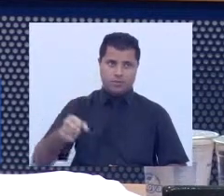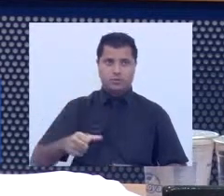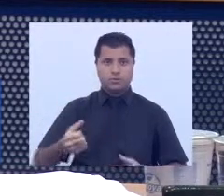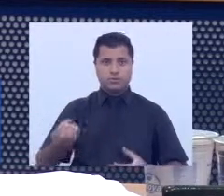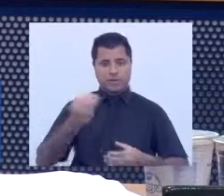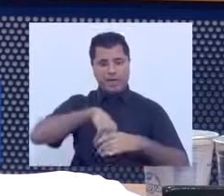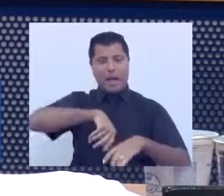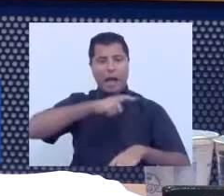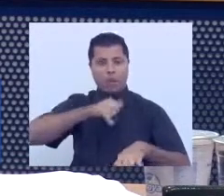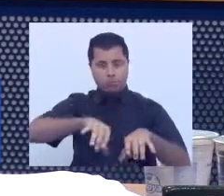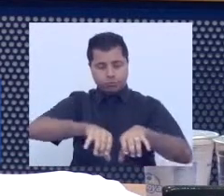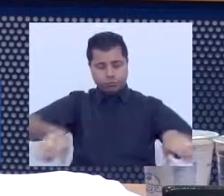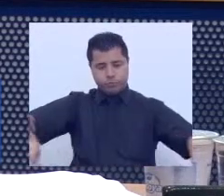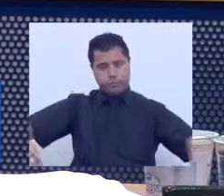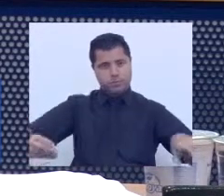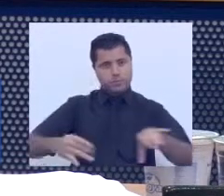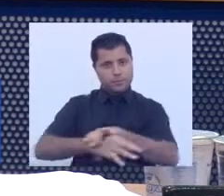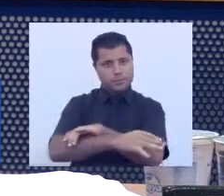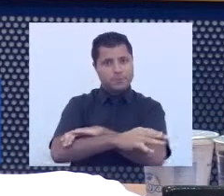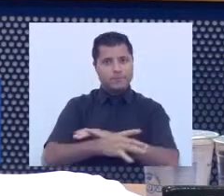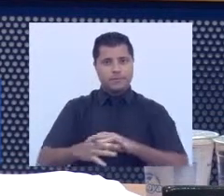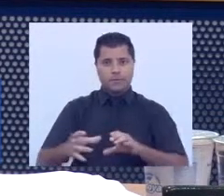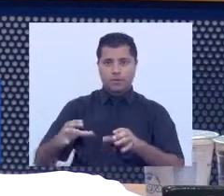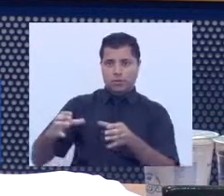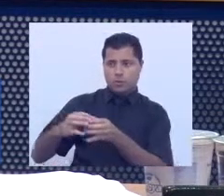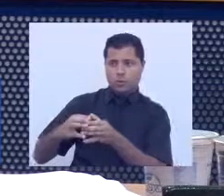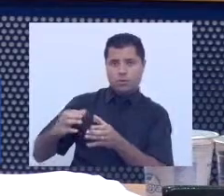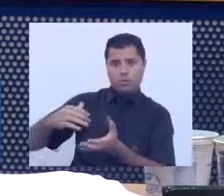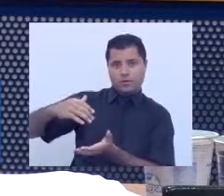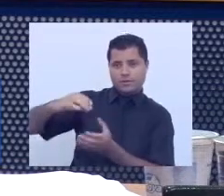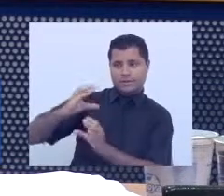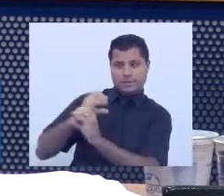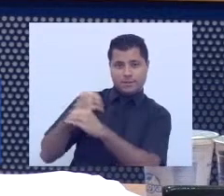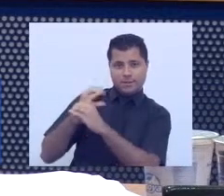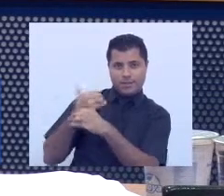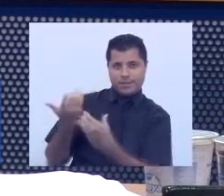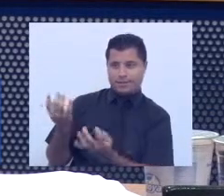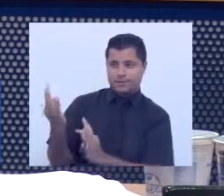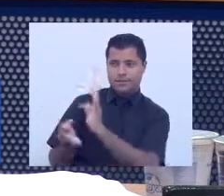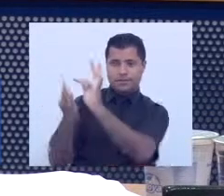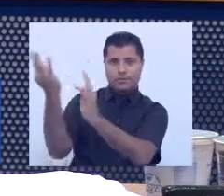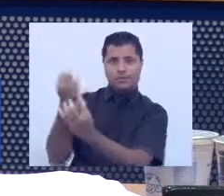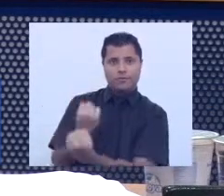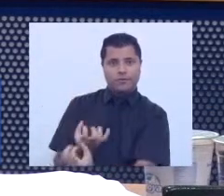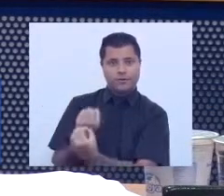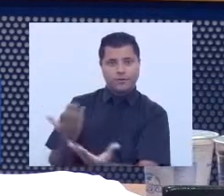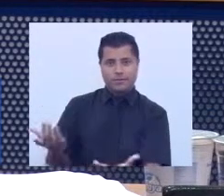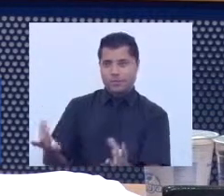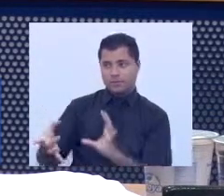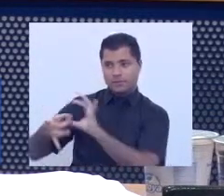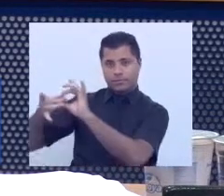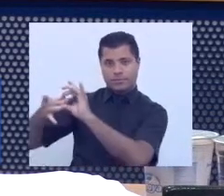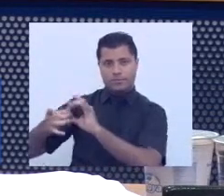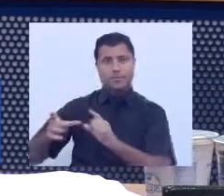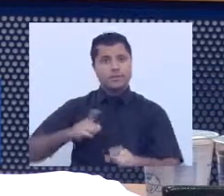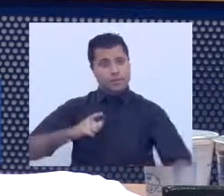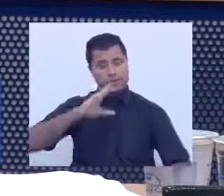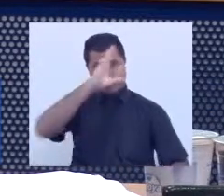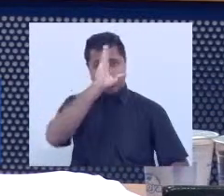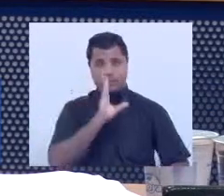uma parceria com o Ministério da Ciência, Tecnologia e Inovação. Foram totalmente gratuitos, através do